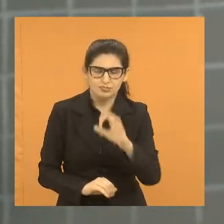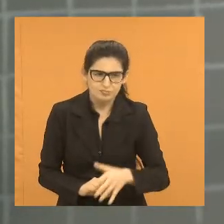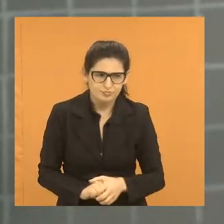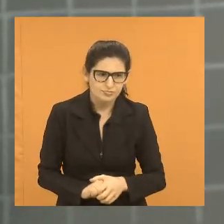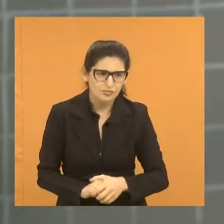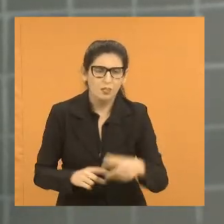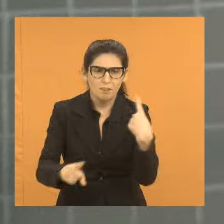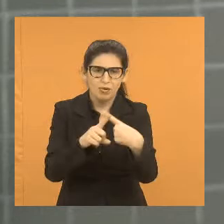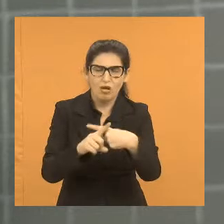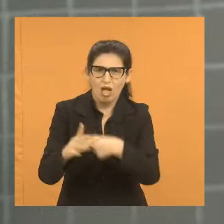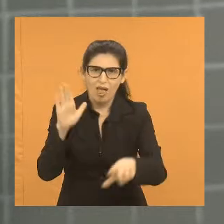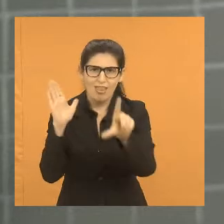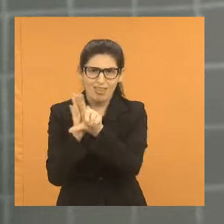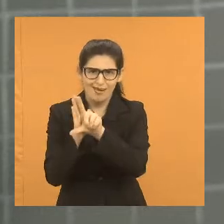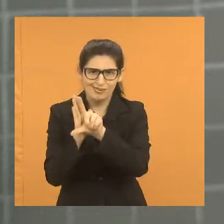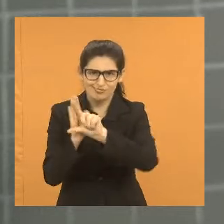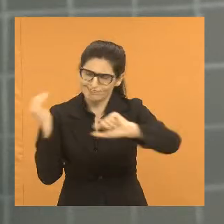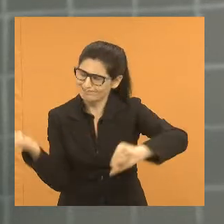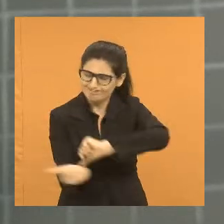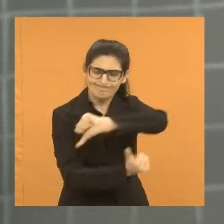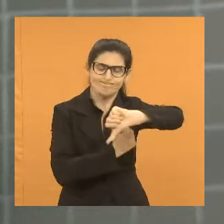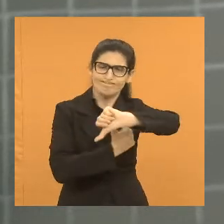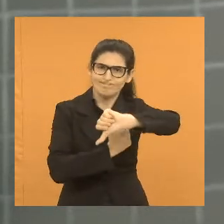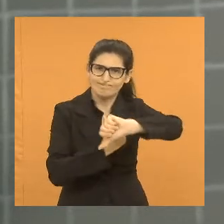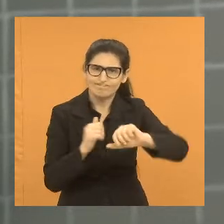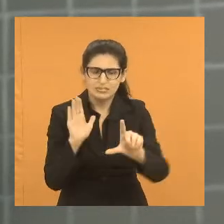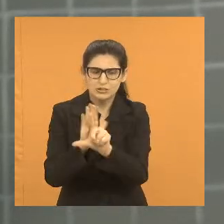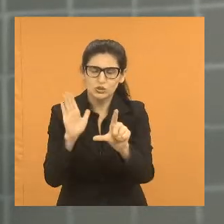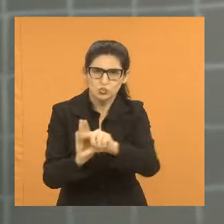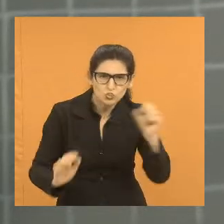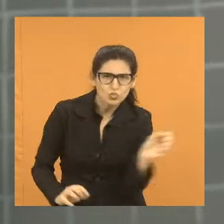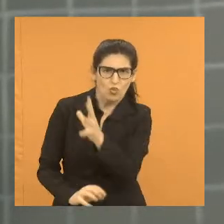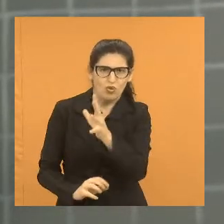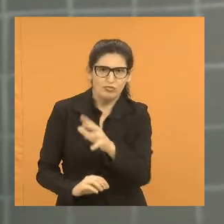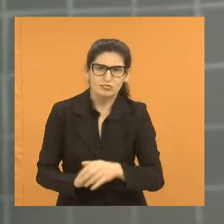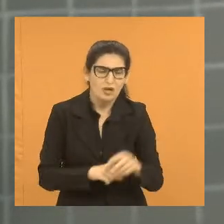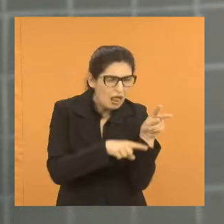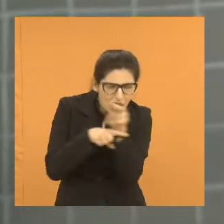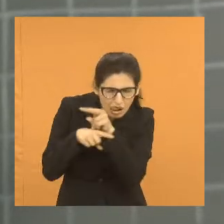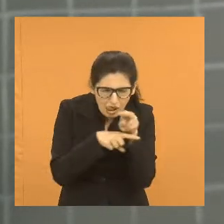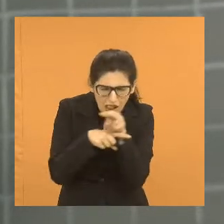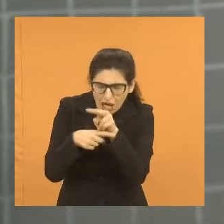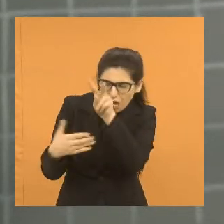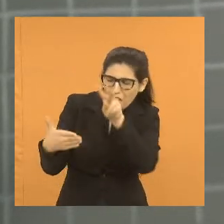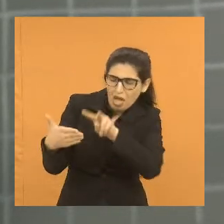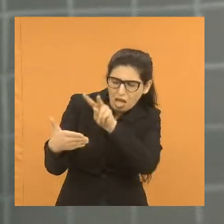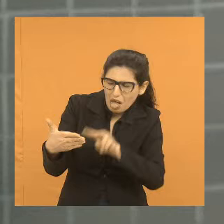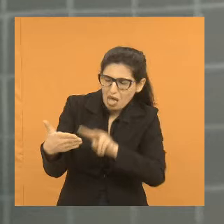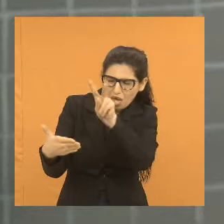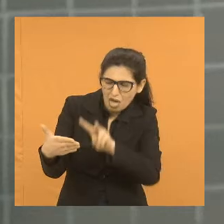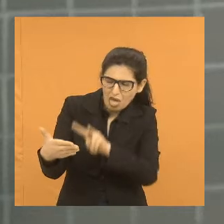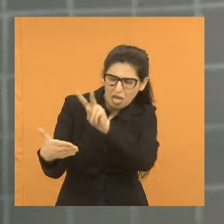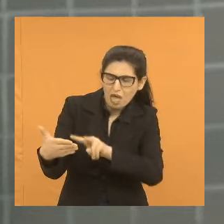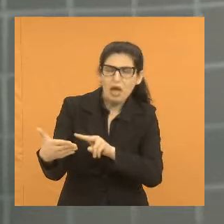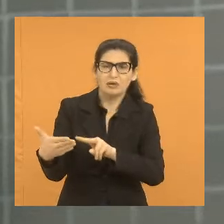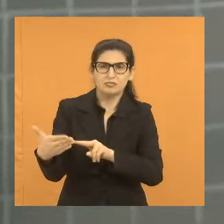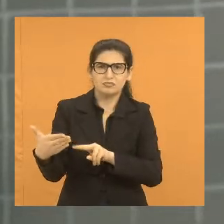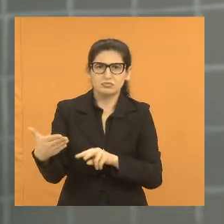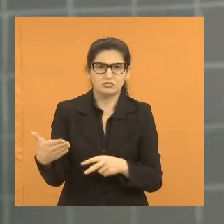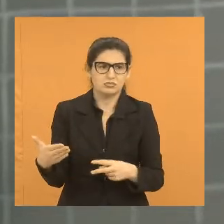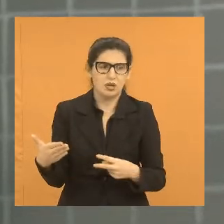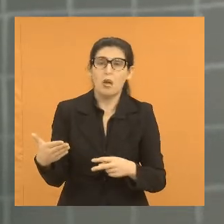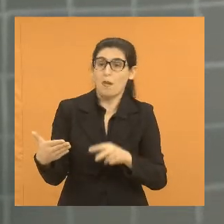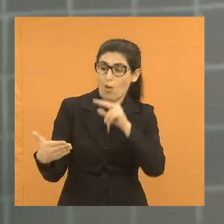A legislação mudou e agora não cabe mais a gente fazer análise desse laudo. A gente verifica a correção dele, mas não